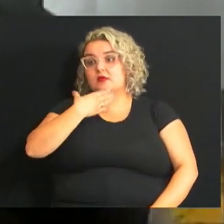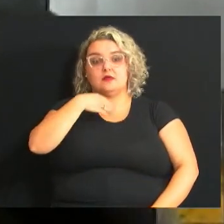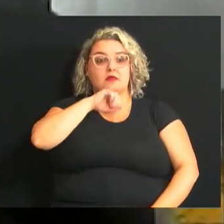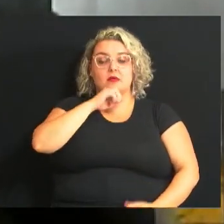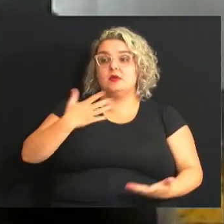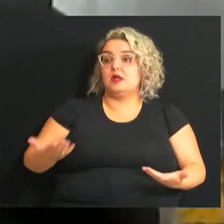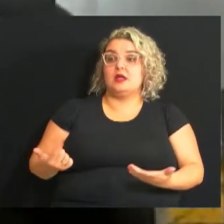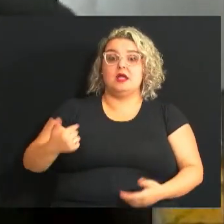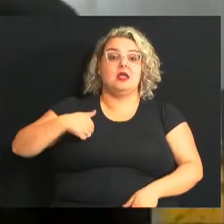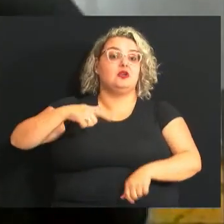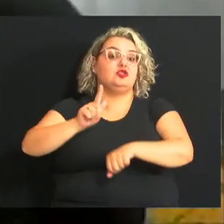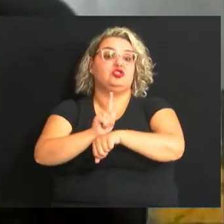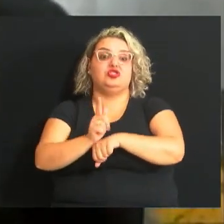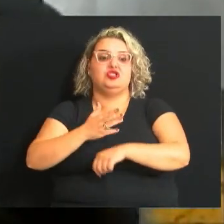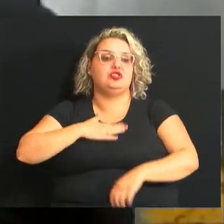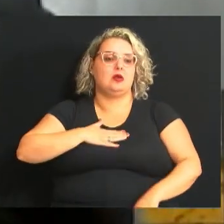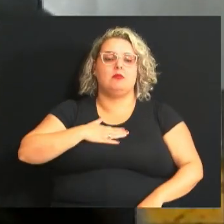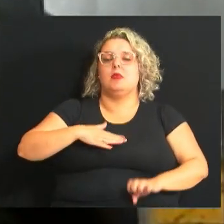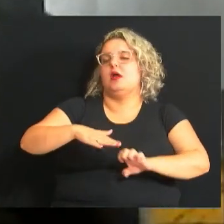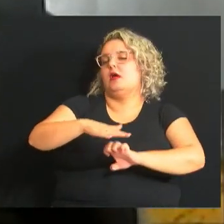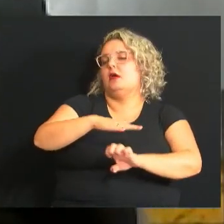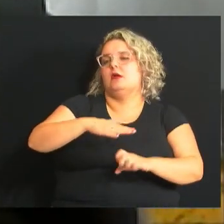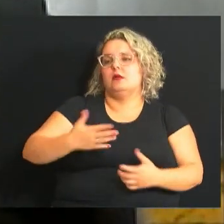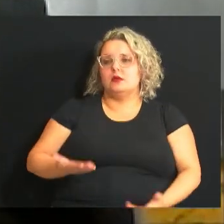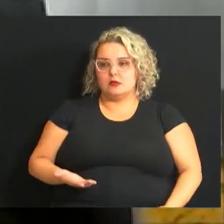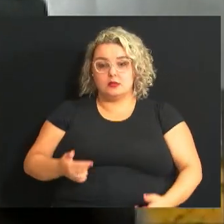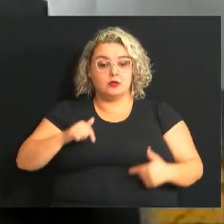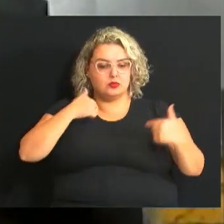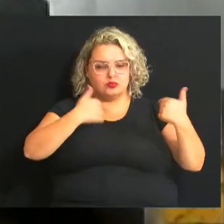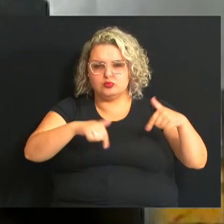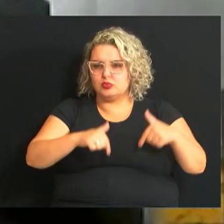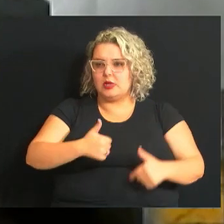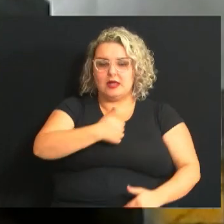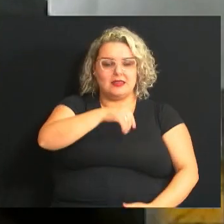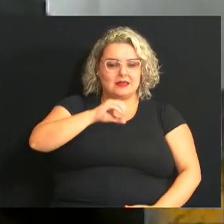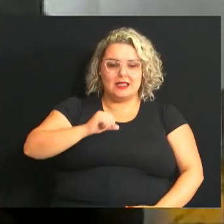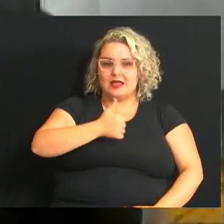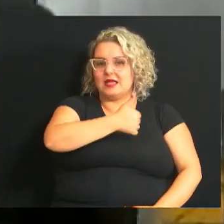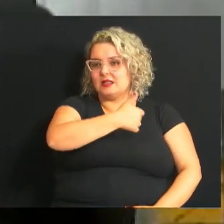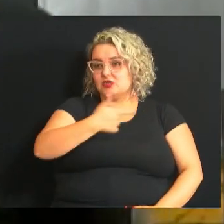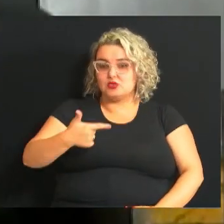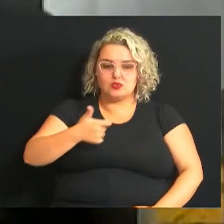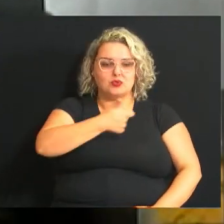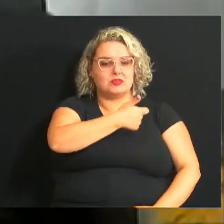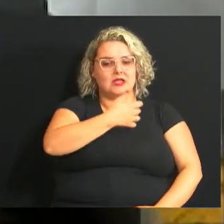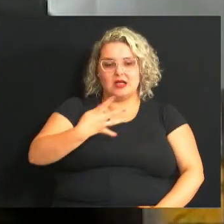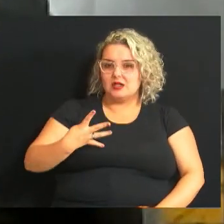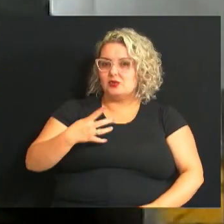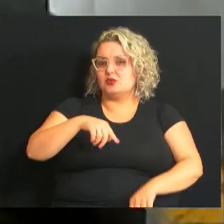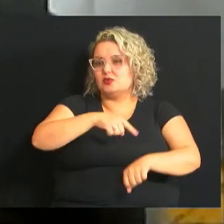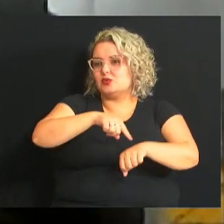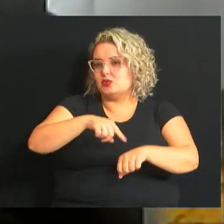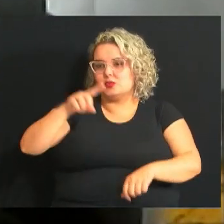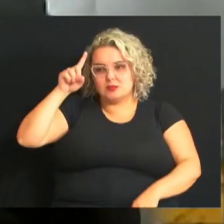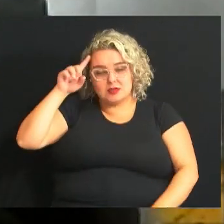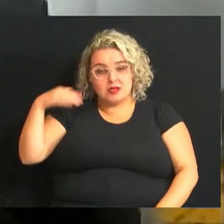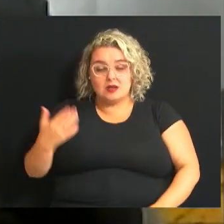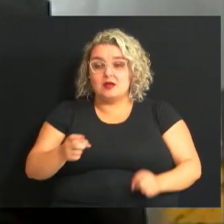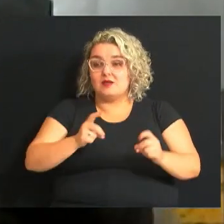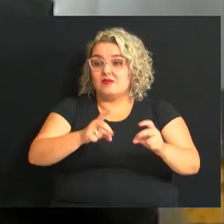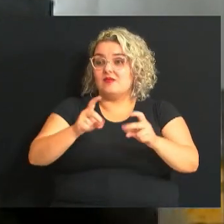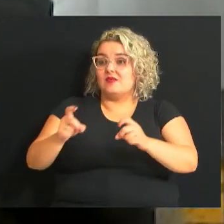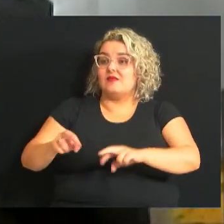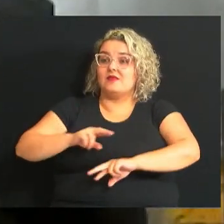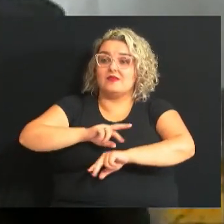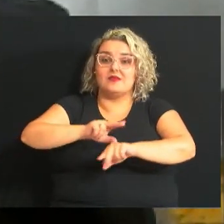da minha empresa, tal. Eu trabalhava muito, 10, 12, 14 horas por dia. Cheguei a vender centenas de vezes